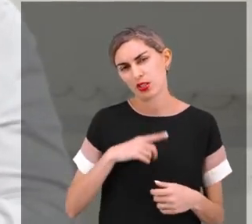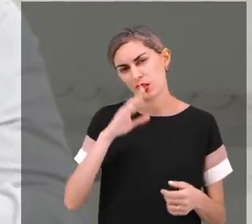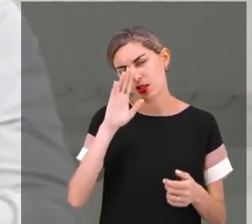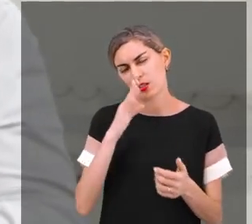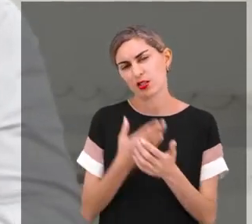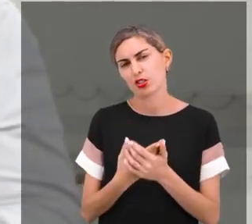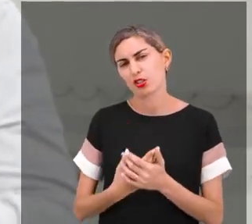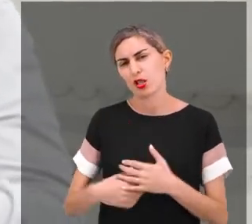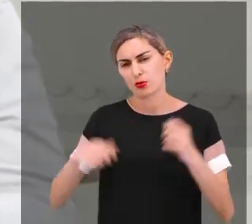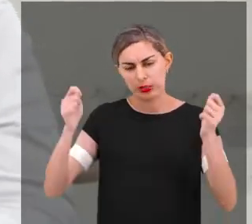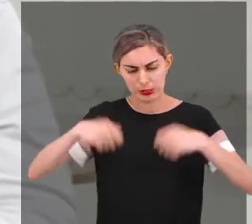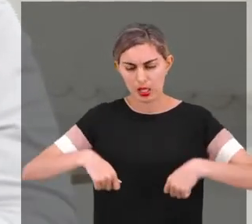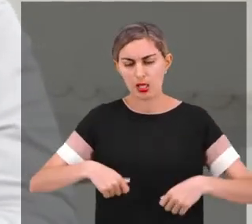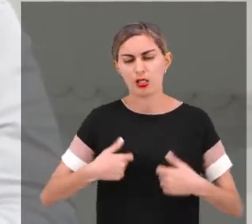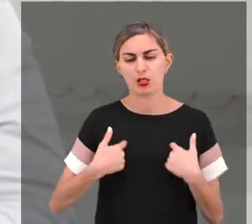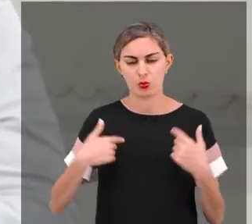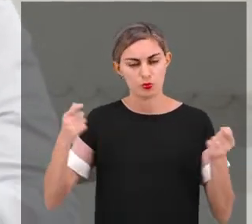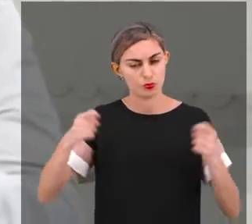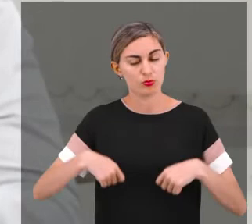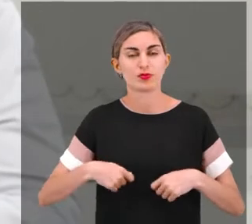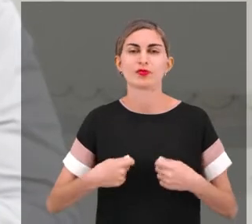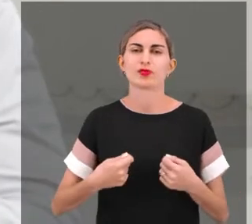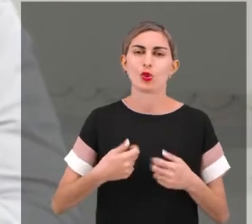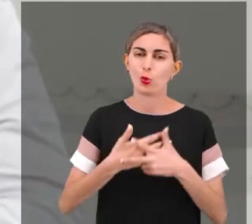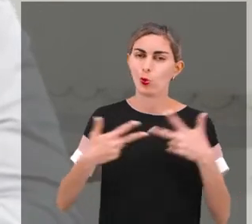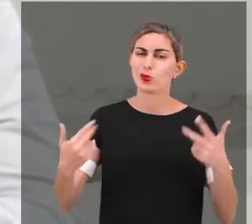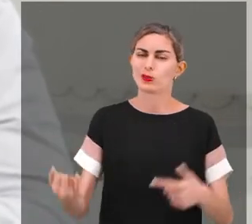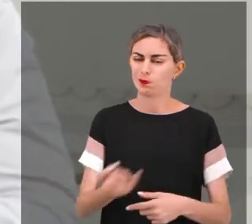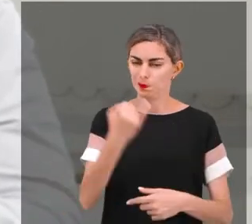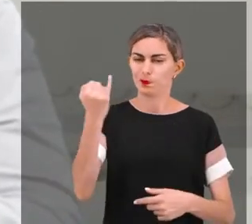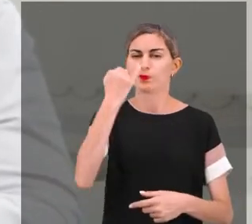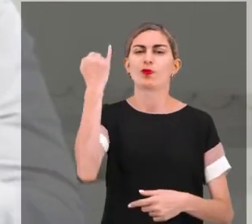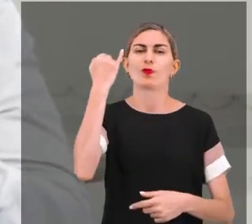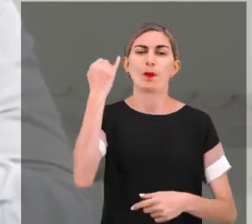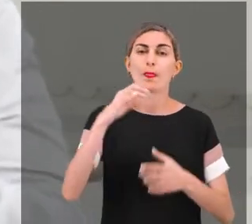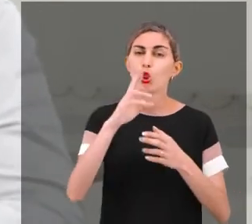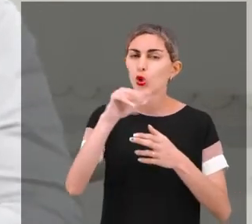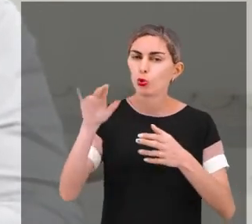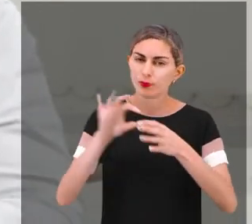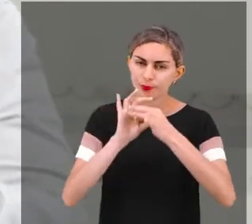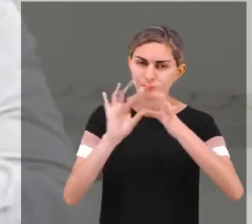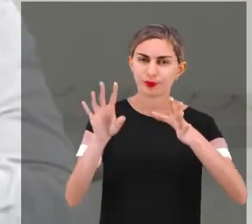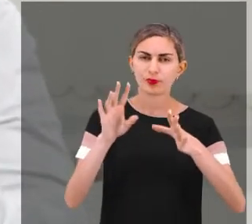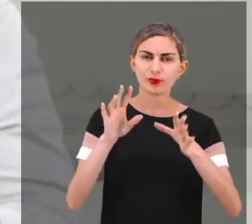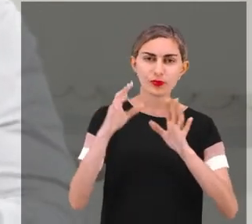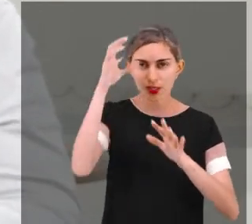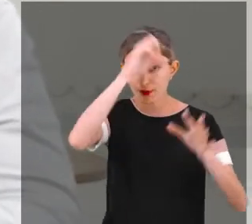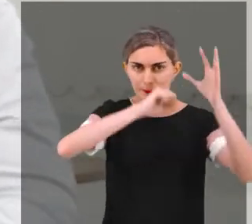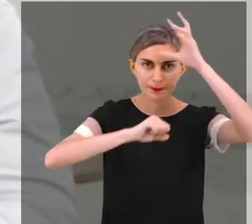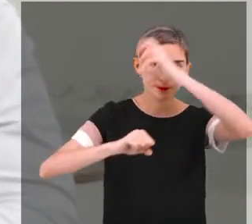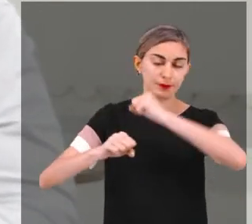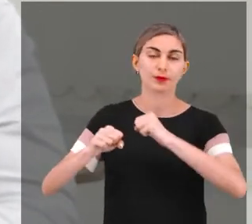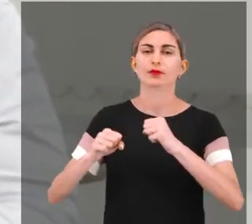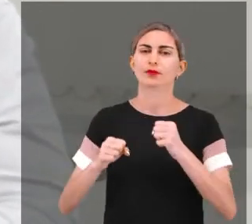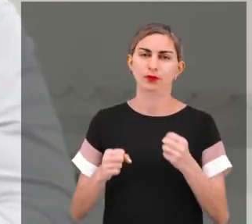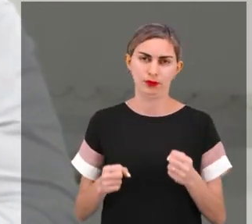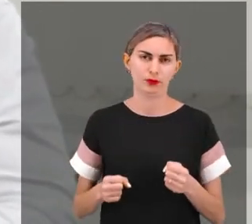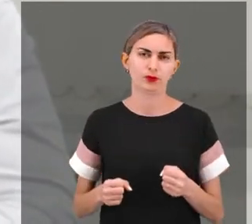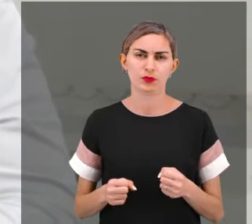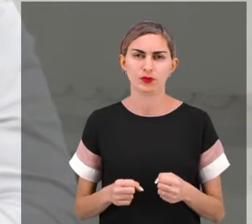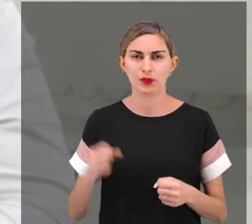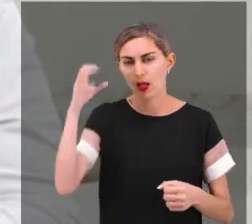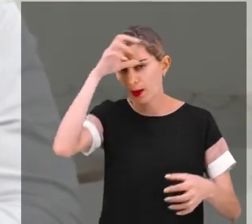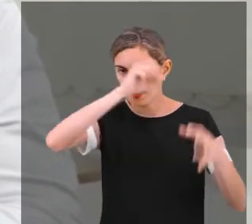sempre acreditar no potencial de vocês. Uma coisa que é muito importante, nunca deixem de aprender, não